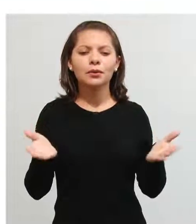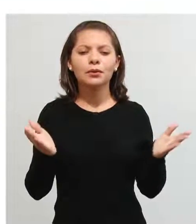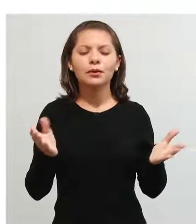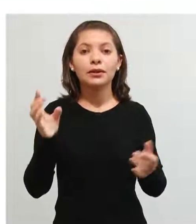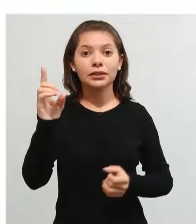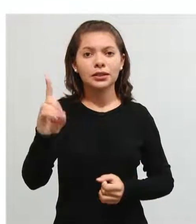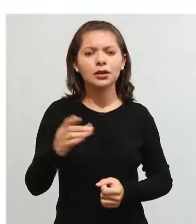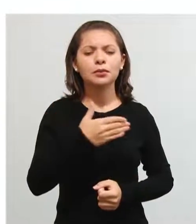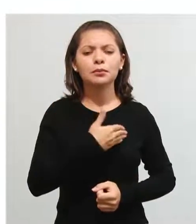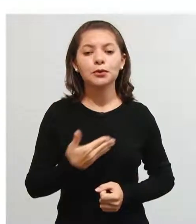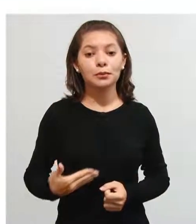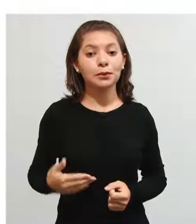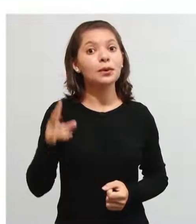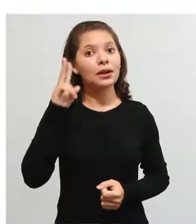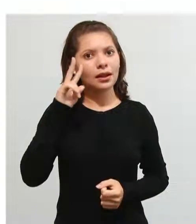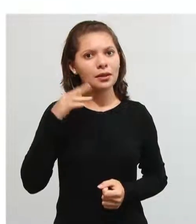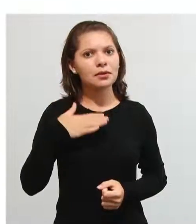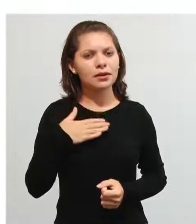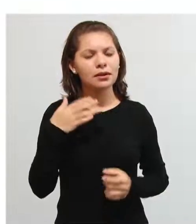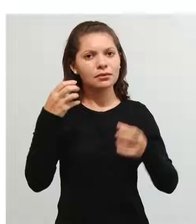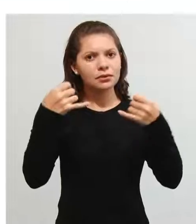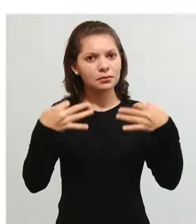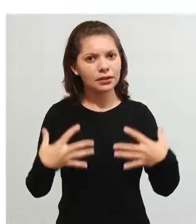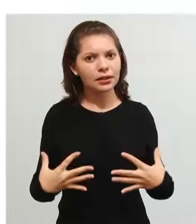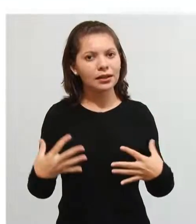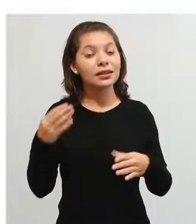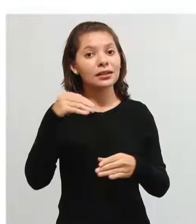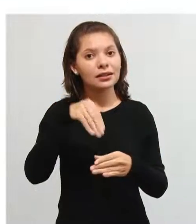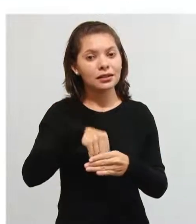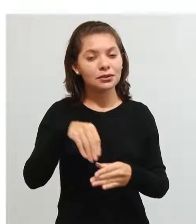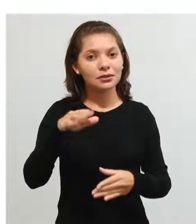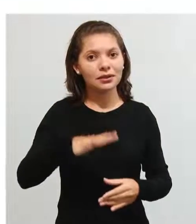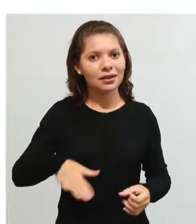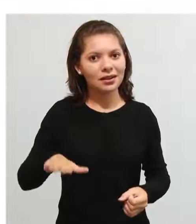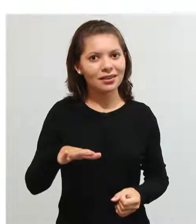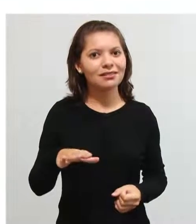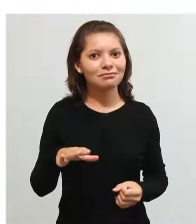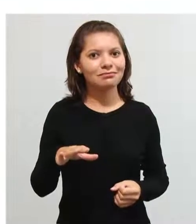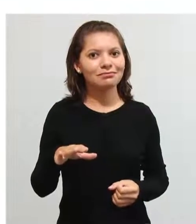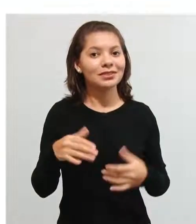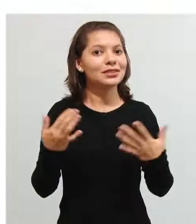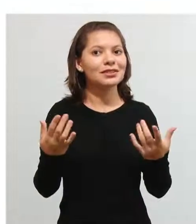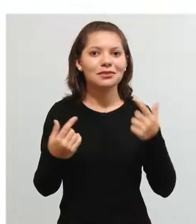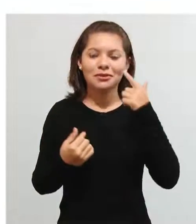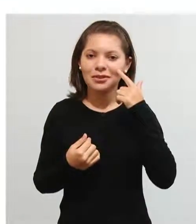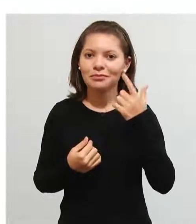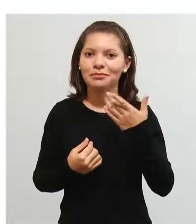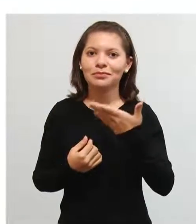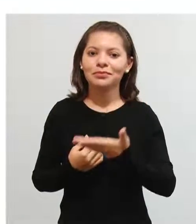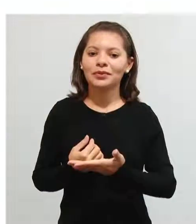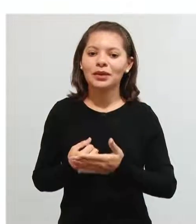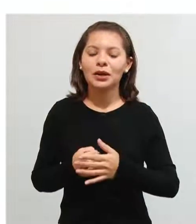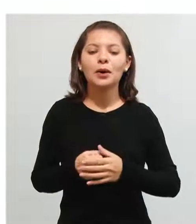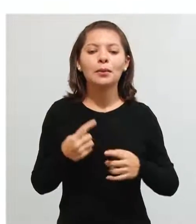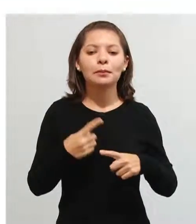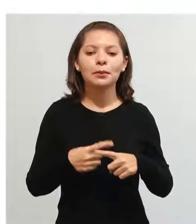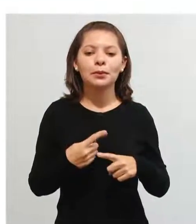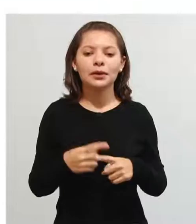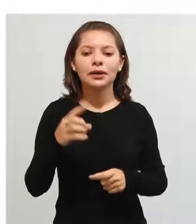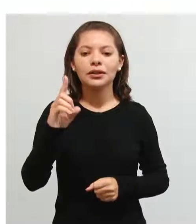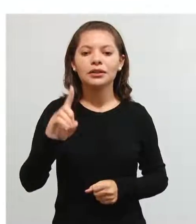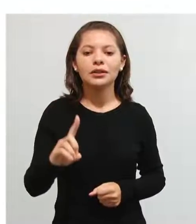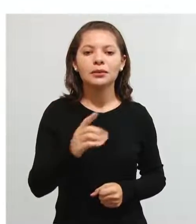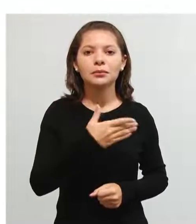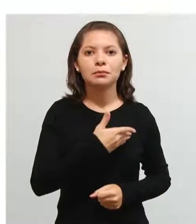que o direito tributário ele está dentro do ramo do direito público? Pois bem, olha só. Por quê? Quando a gente fala em direito público,